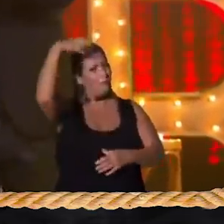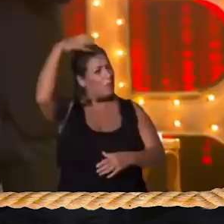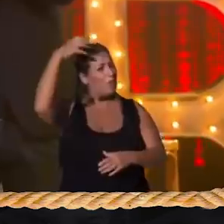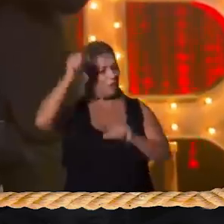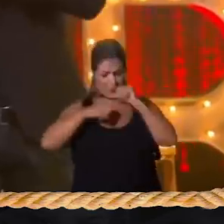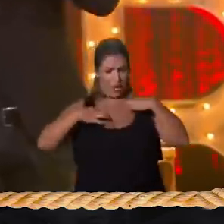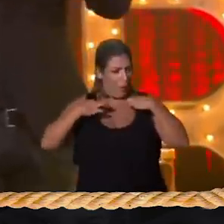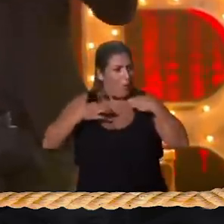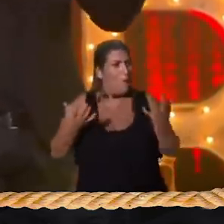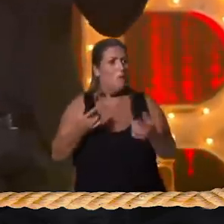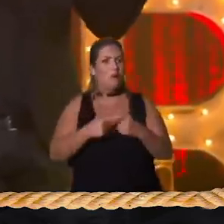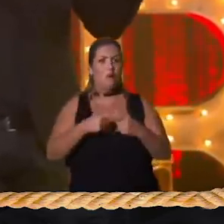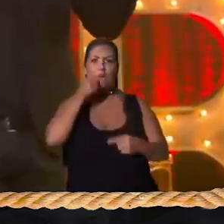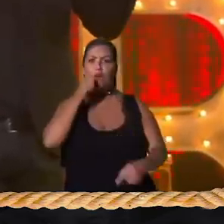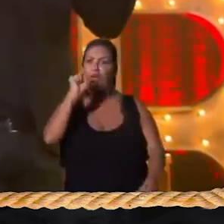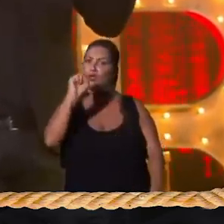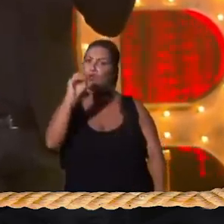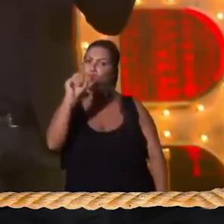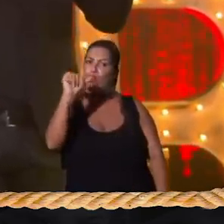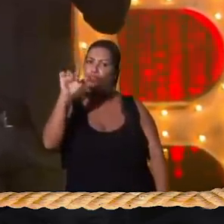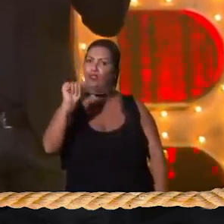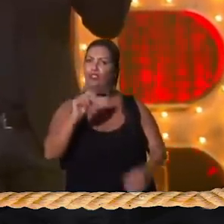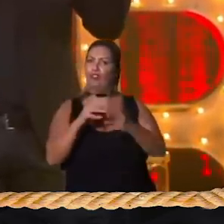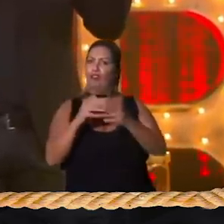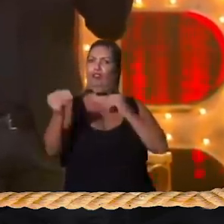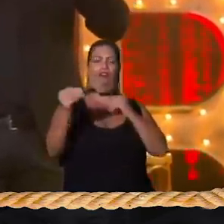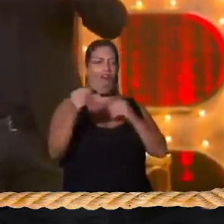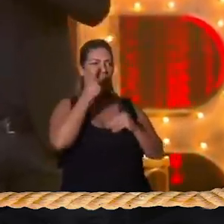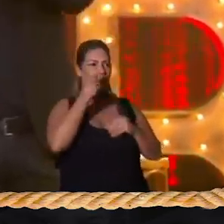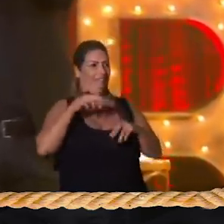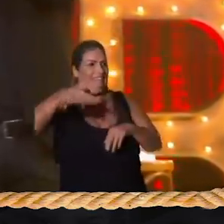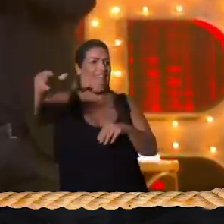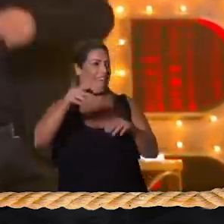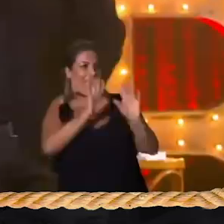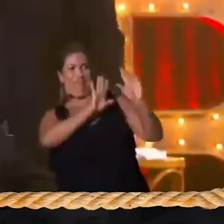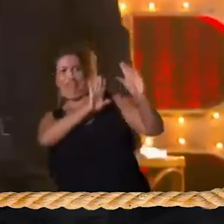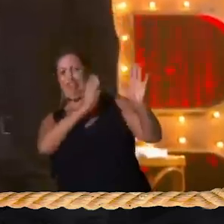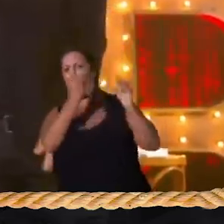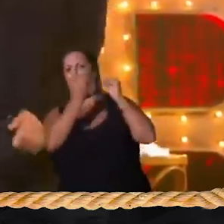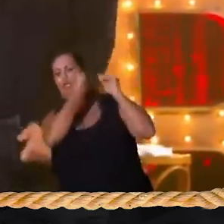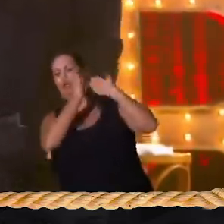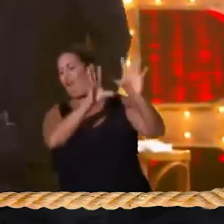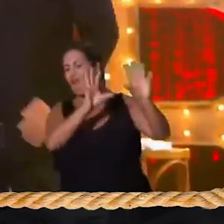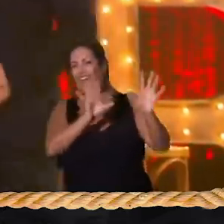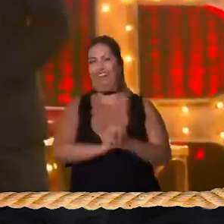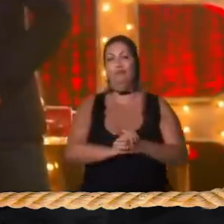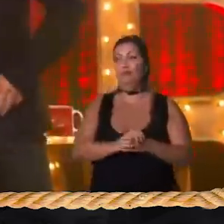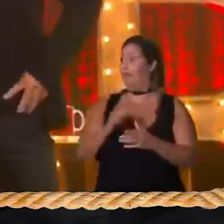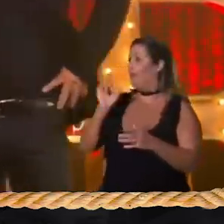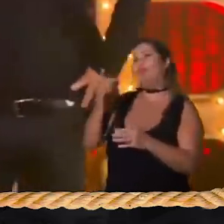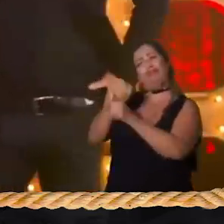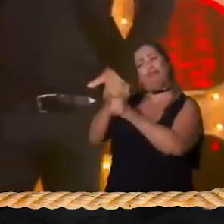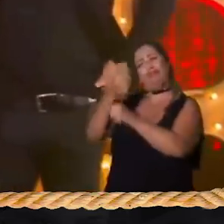roupa, porque a dona Solange, eu vi ela correndo você, você querendo beijar ela, vai te dar um... Só, Leonardo, que hoje filmaram, só que isso já